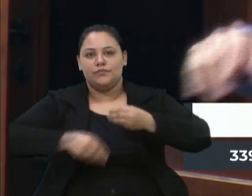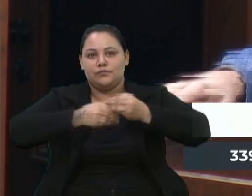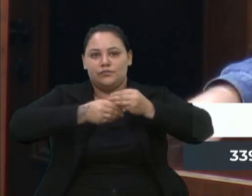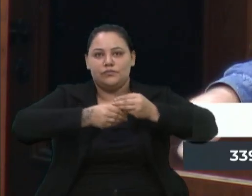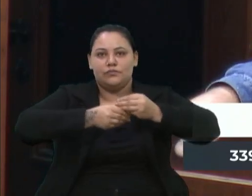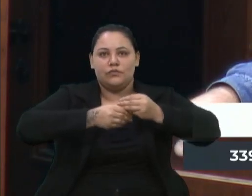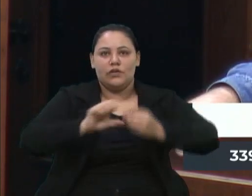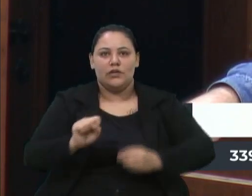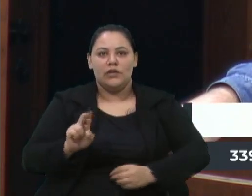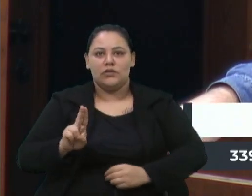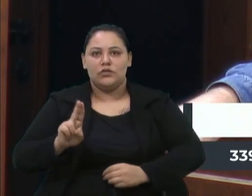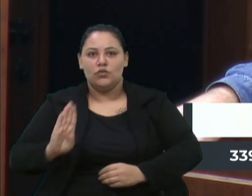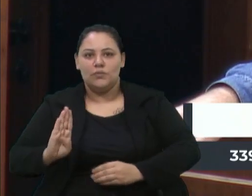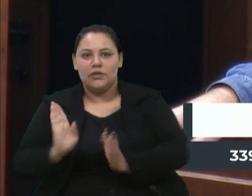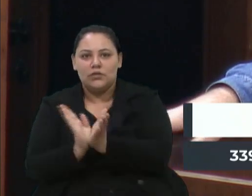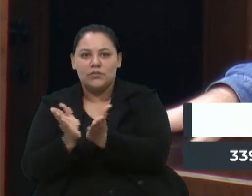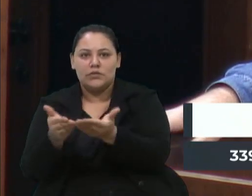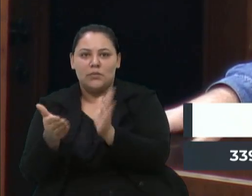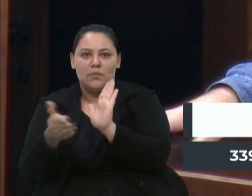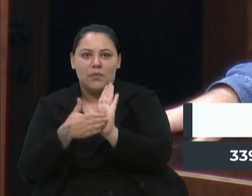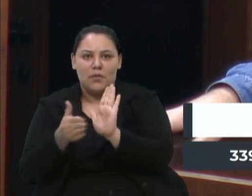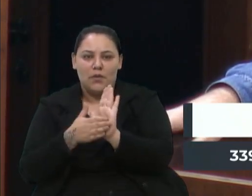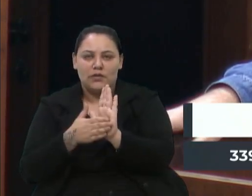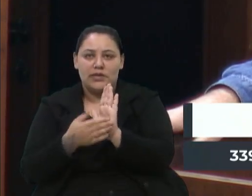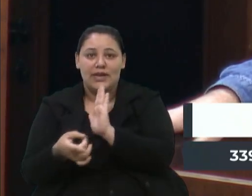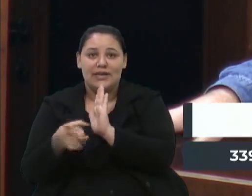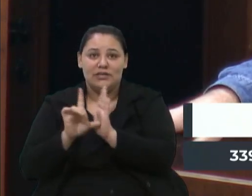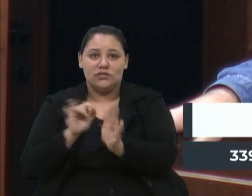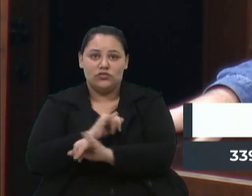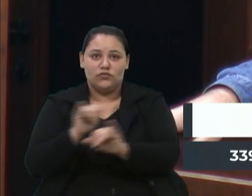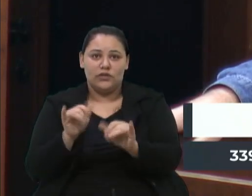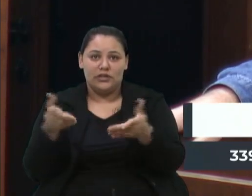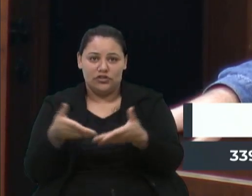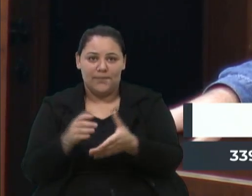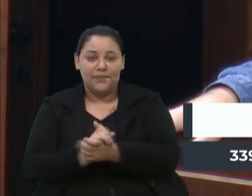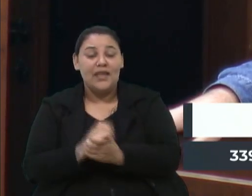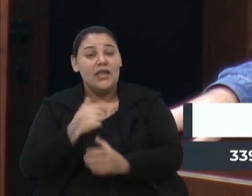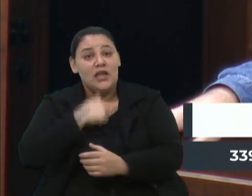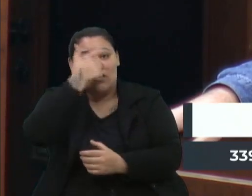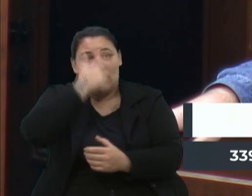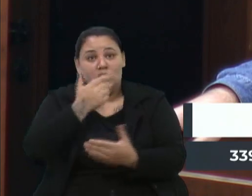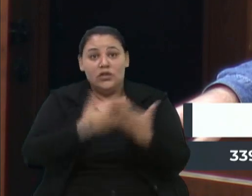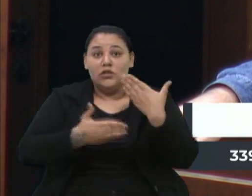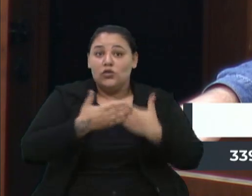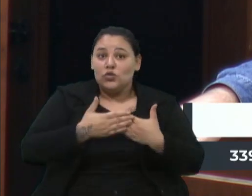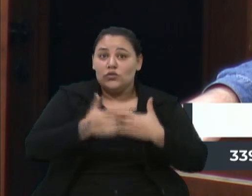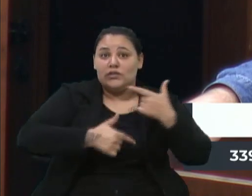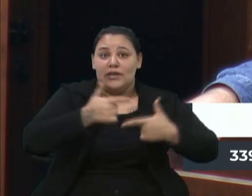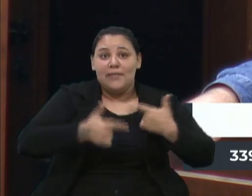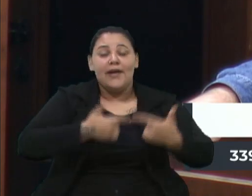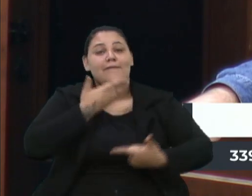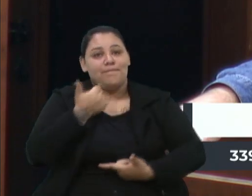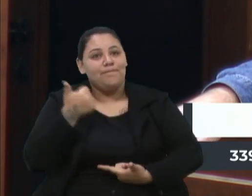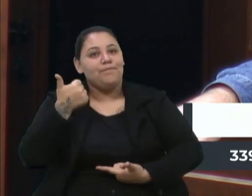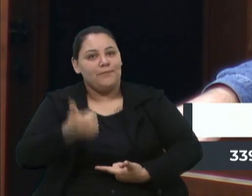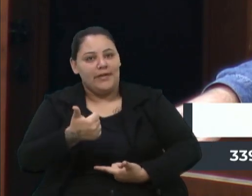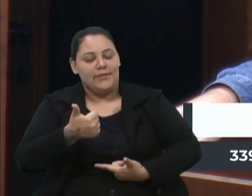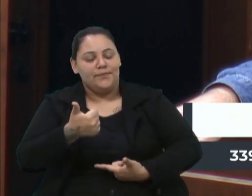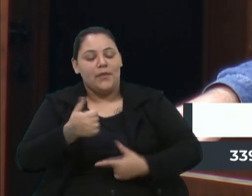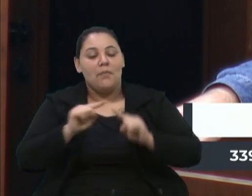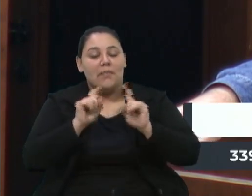subcomissão que foi proposta e anteriormente divulgada Eu acho que todas as ações são válidas eu só quero